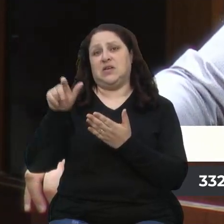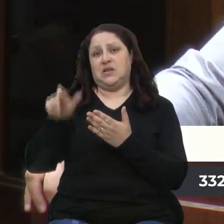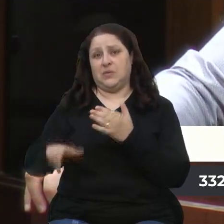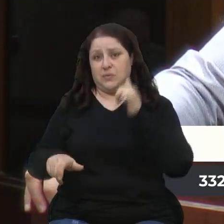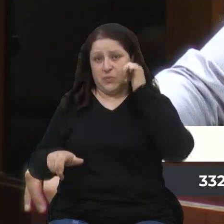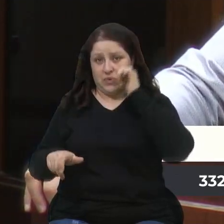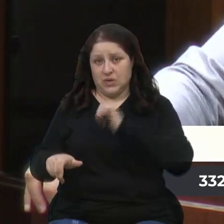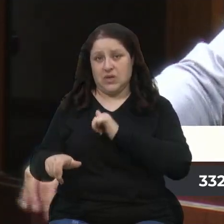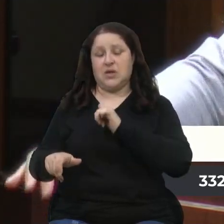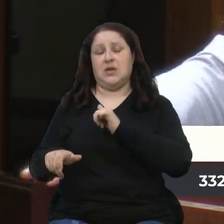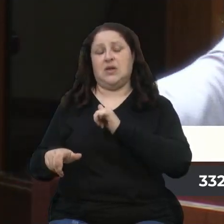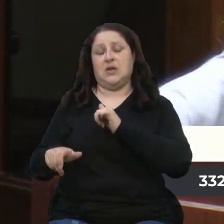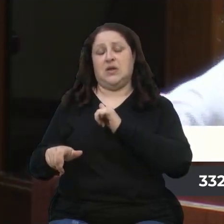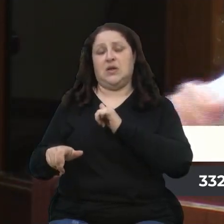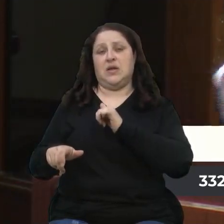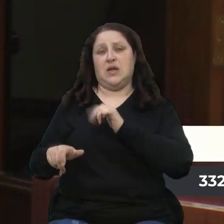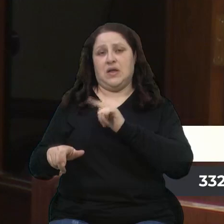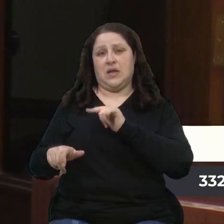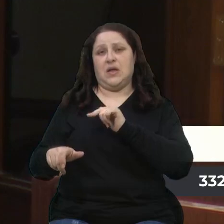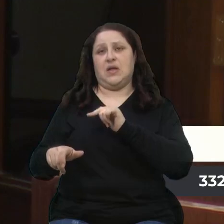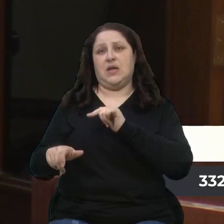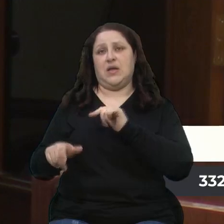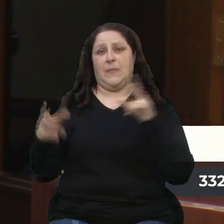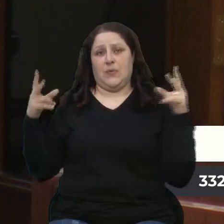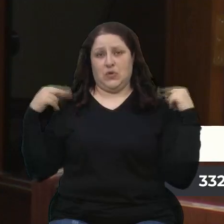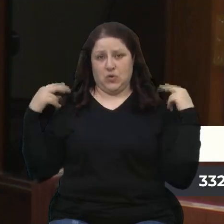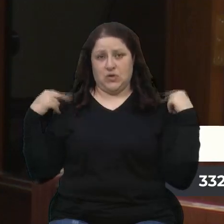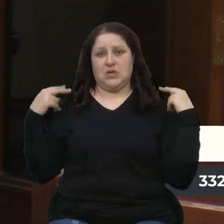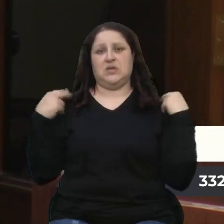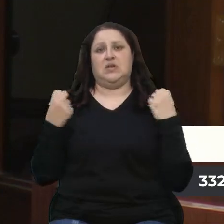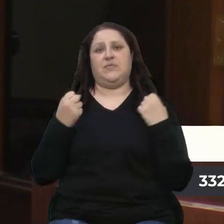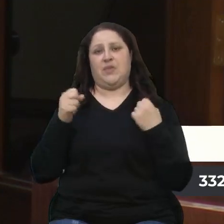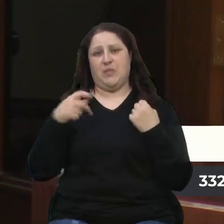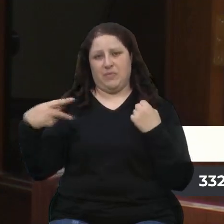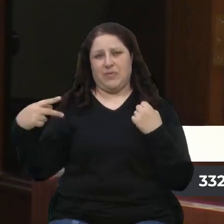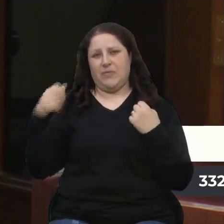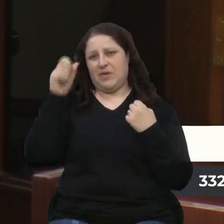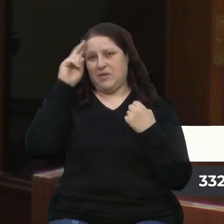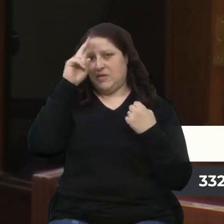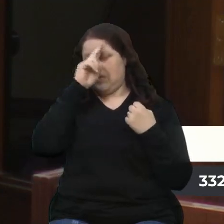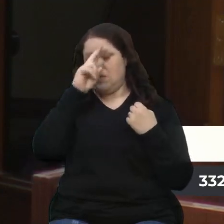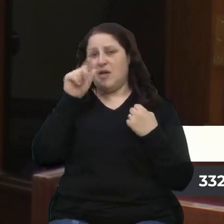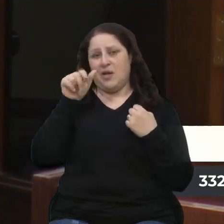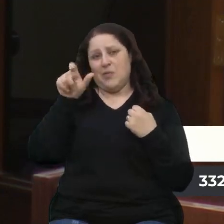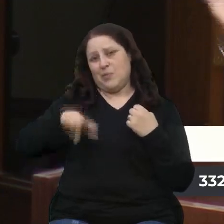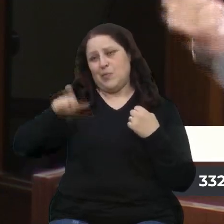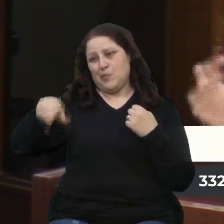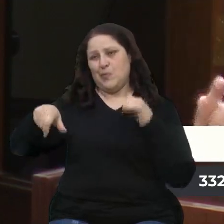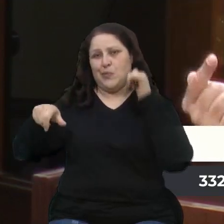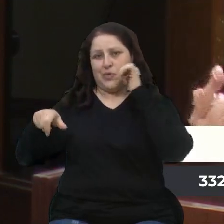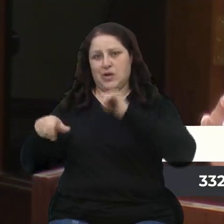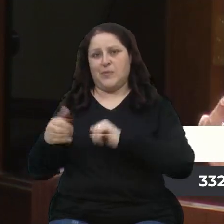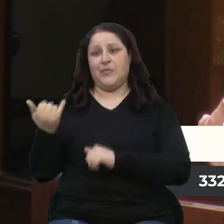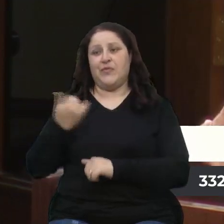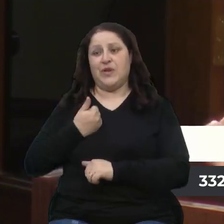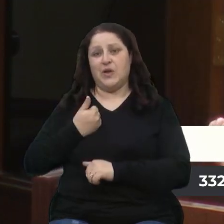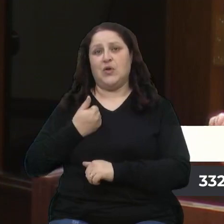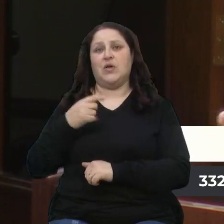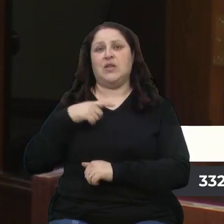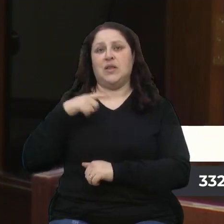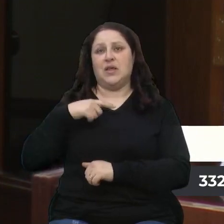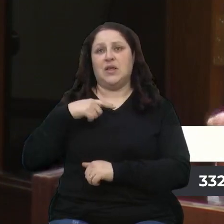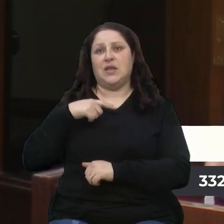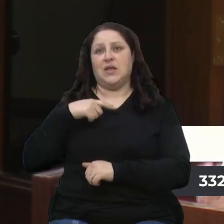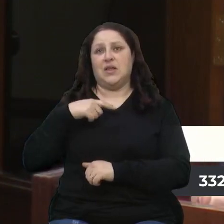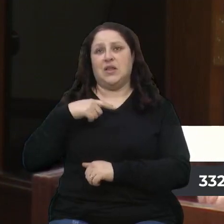motoristas de aplicativo são mulheres, e me relatavam da dificuldade que tinham e que têm de trabalhar nesse turno,